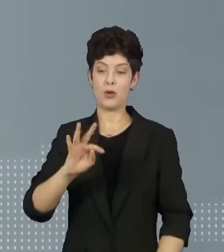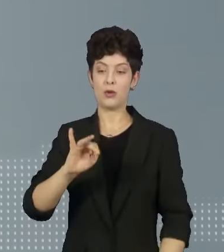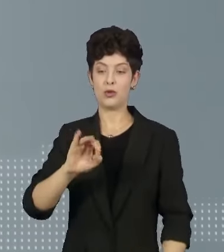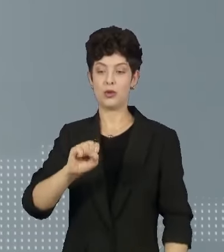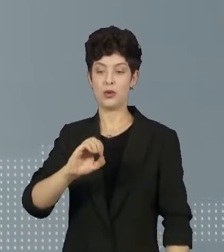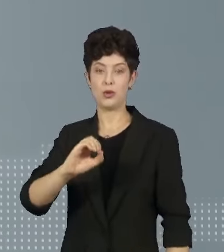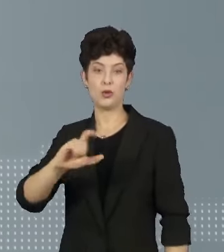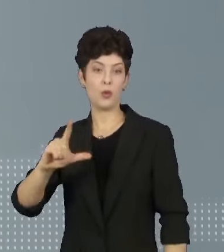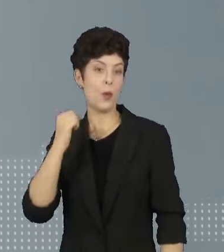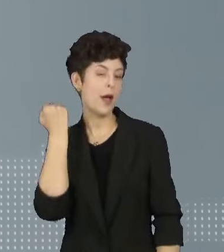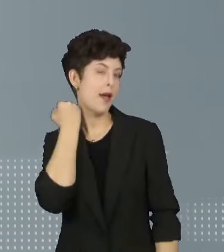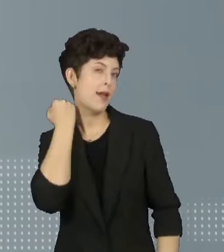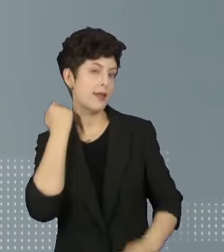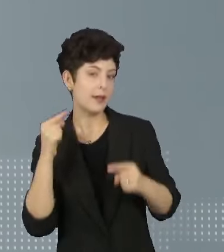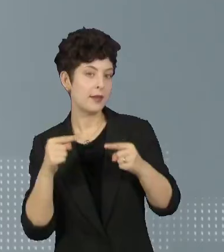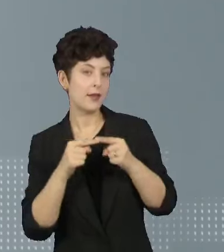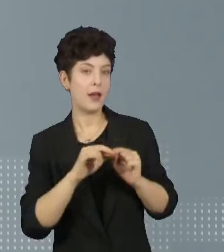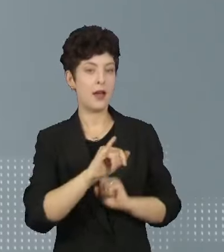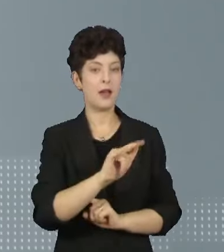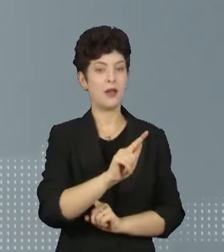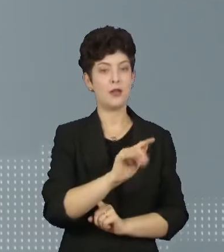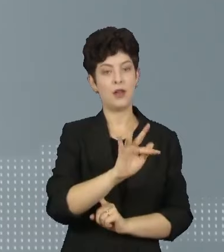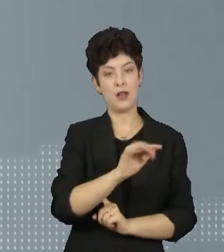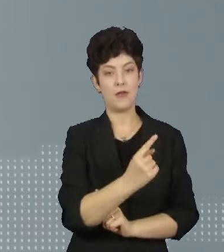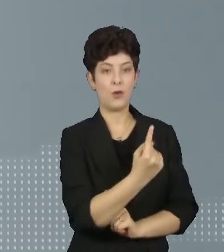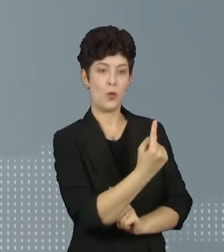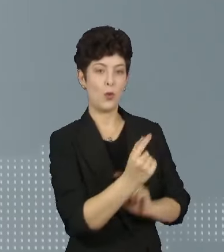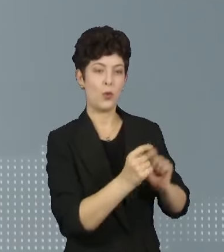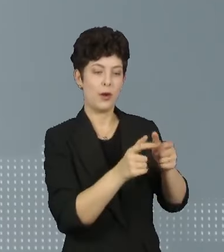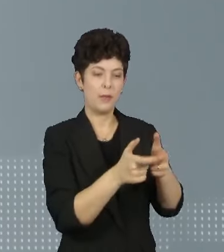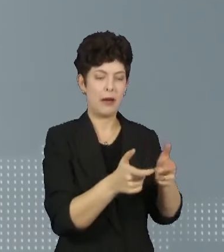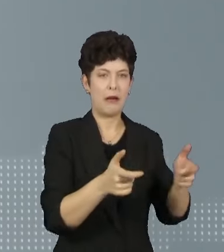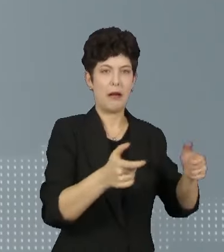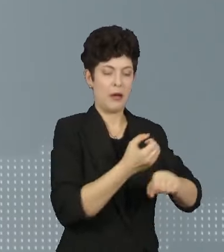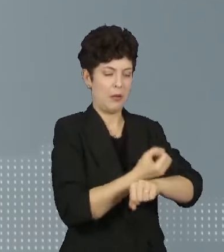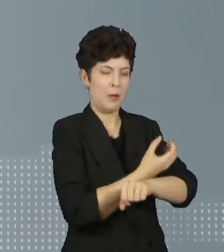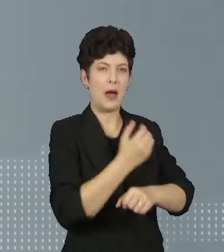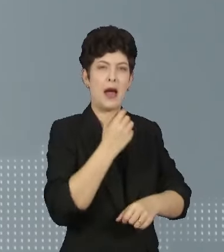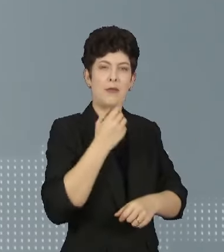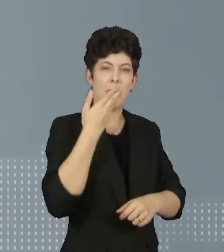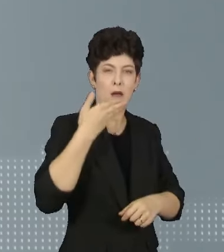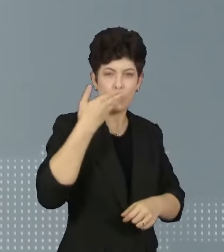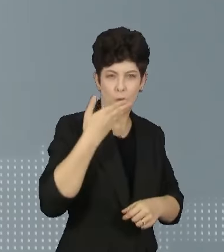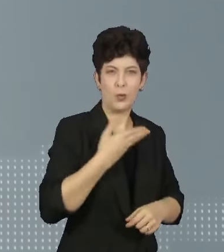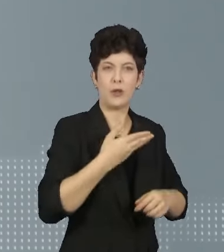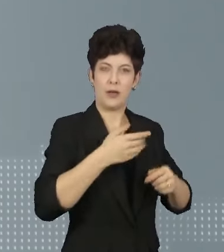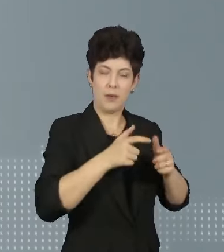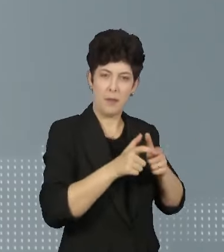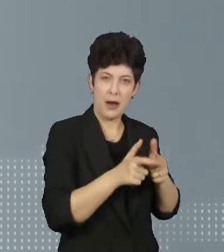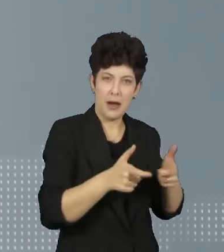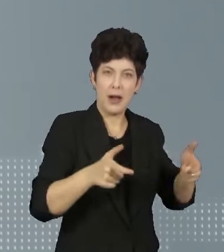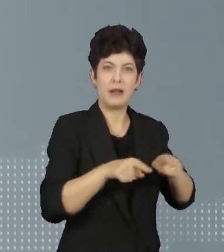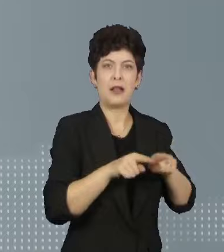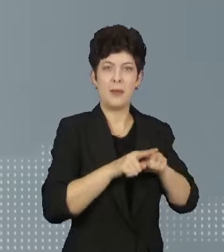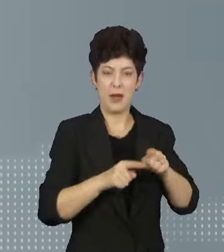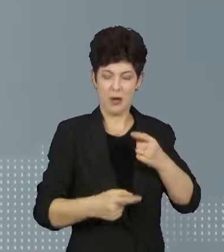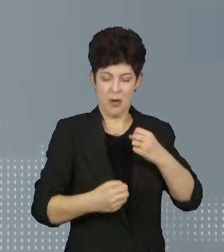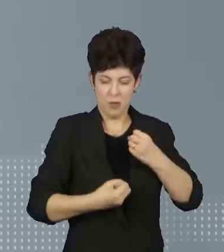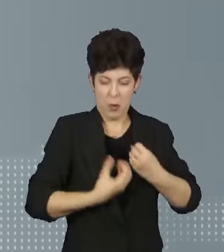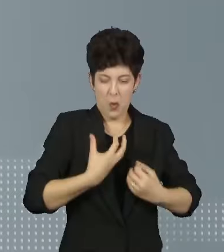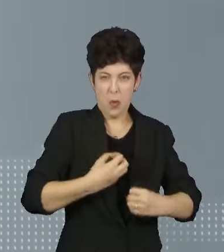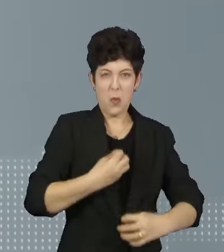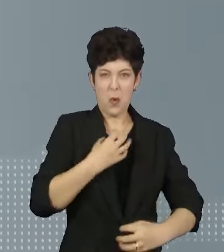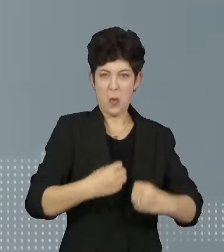reage ao estresse, e IGF-1, ligado ao crescimento de insulina. E também os marcadores de inflamação, proteína